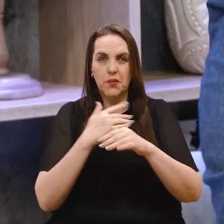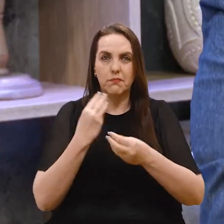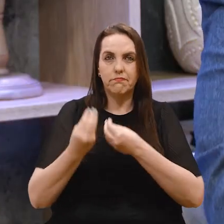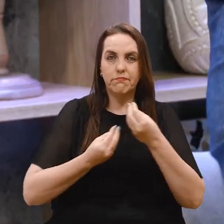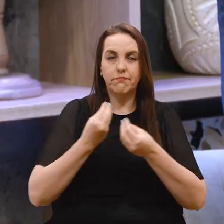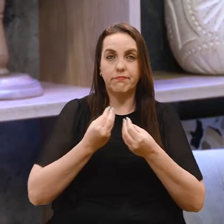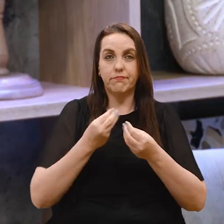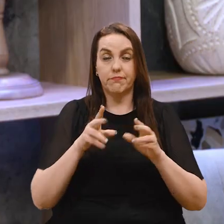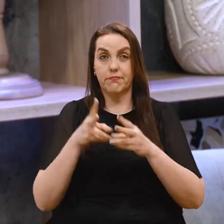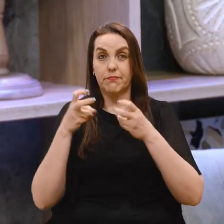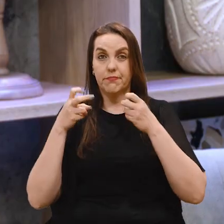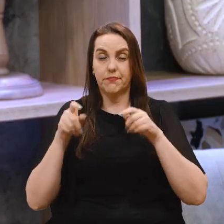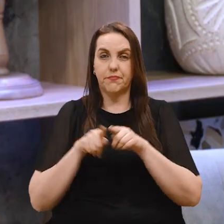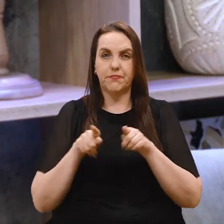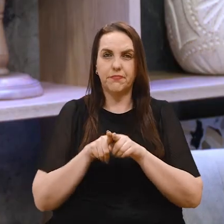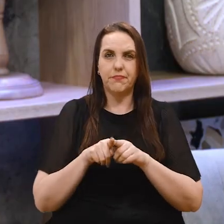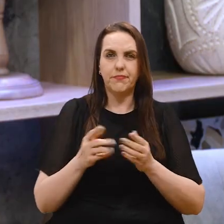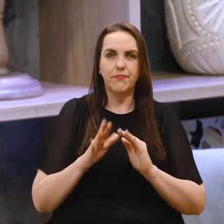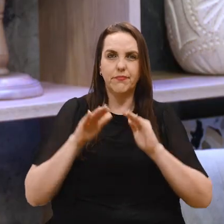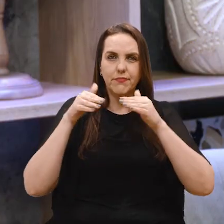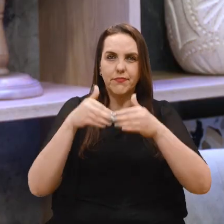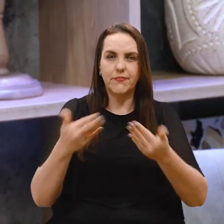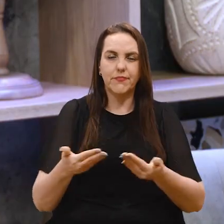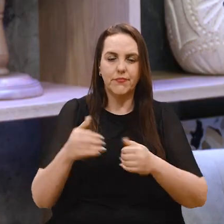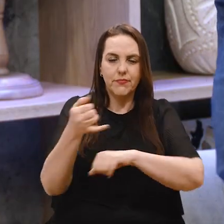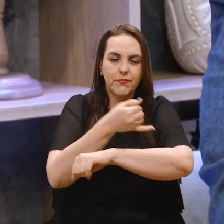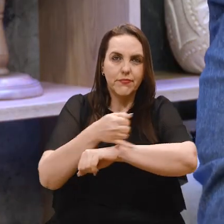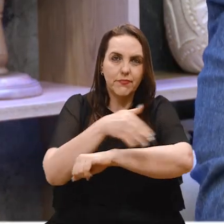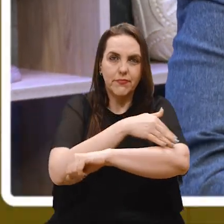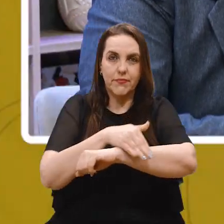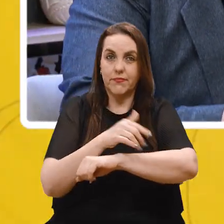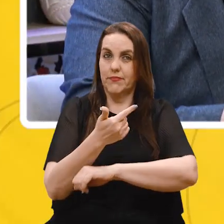também, não especificamente com relação ao calçamento, né?